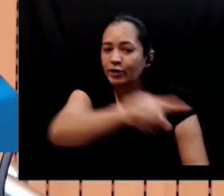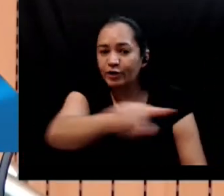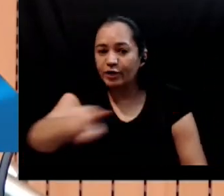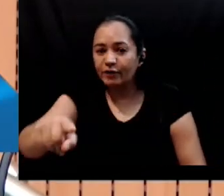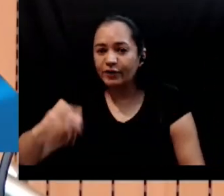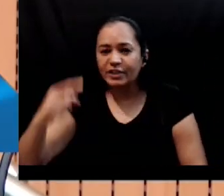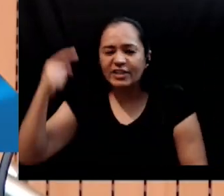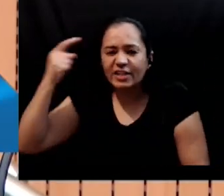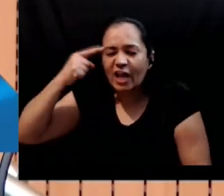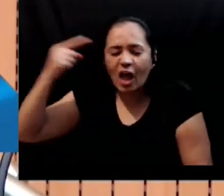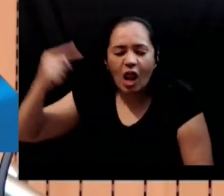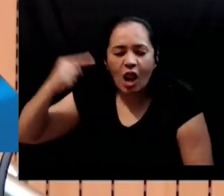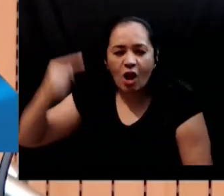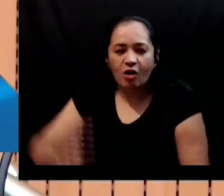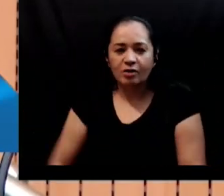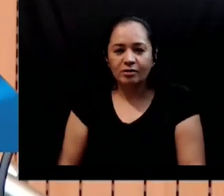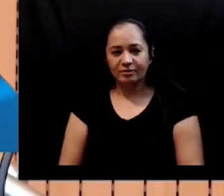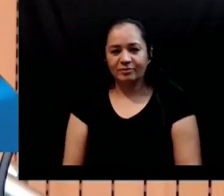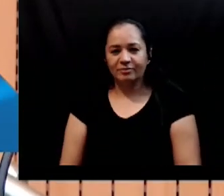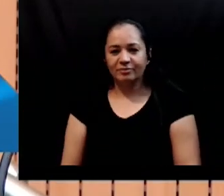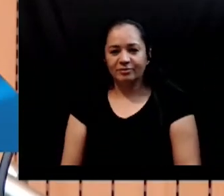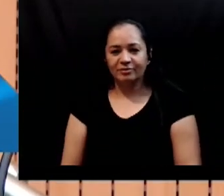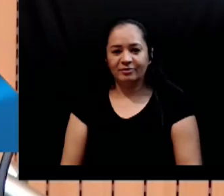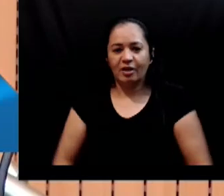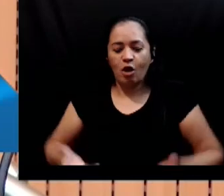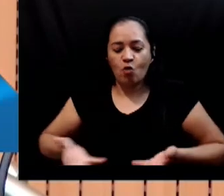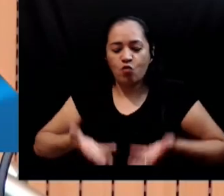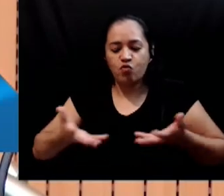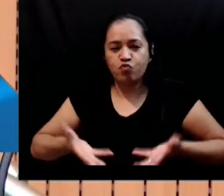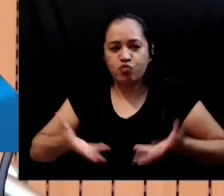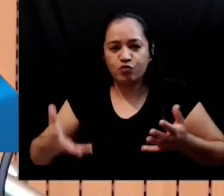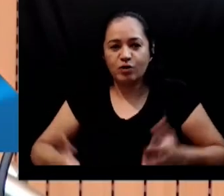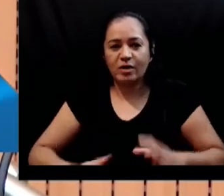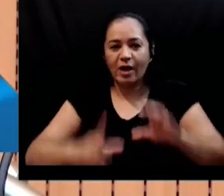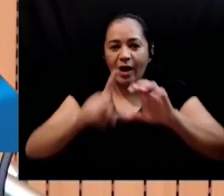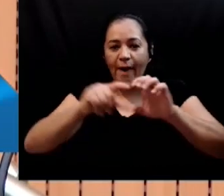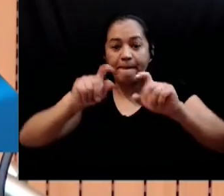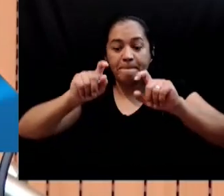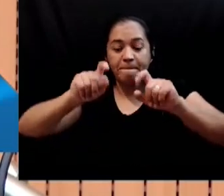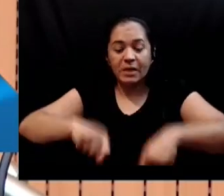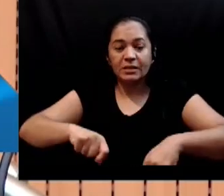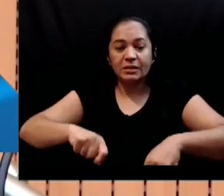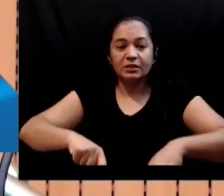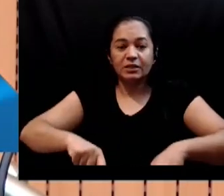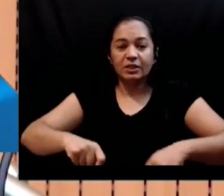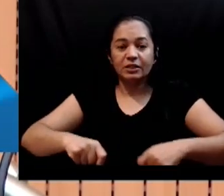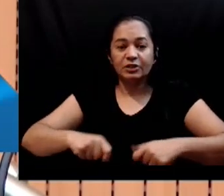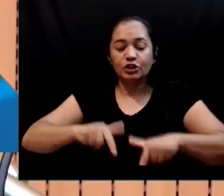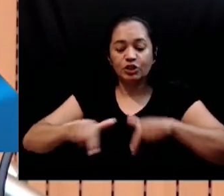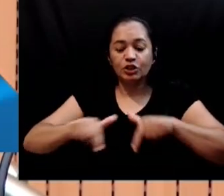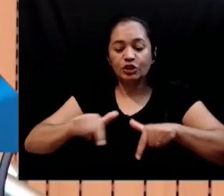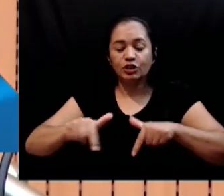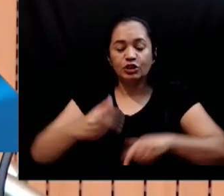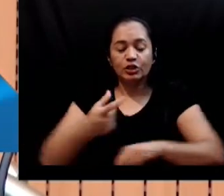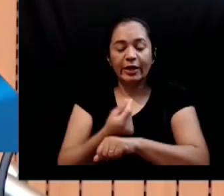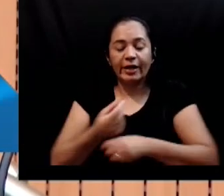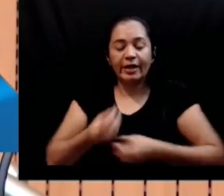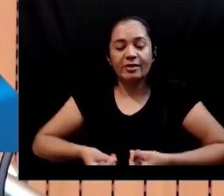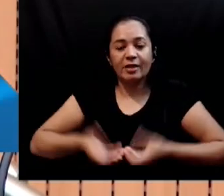o fomento aos empreendimentos capazes de gerar renda, riqueza,